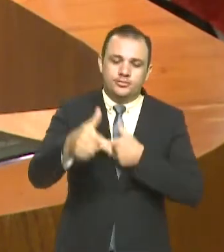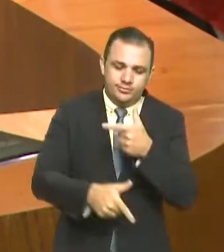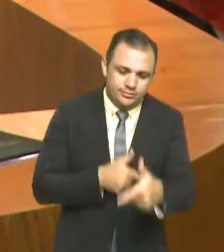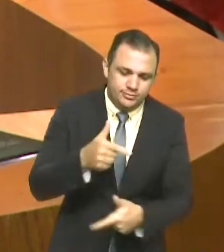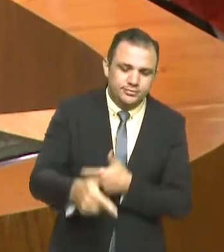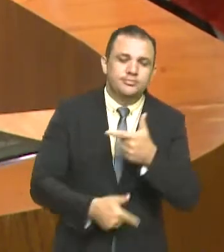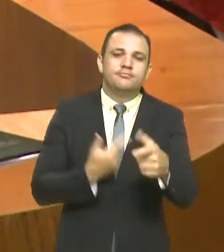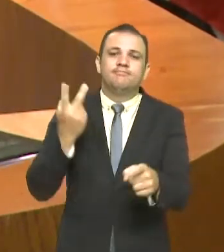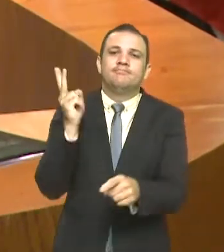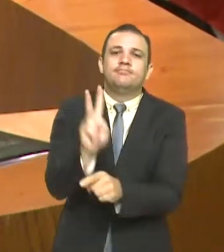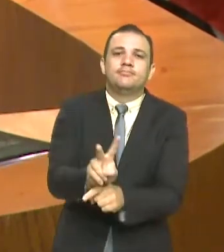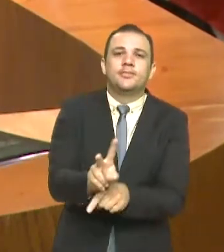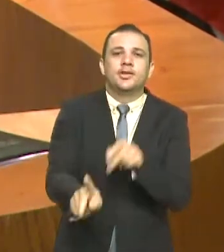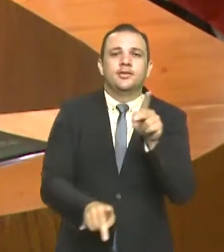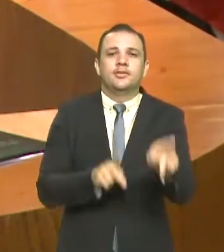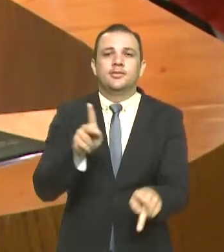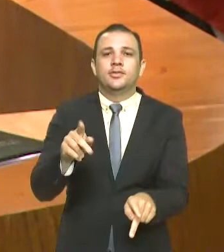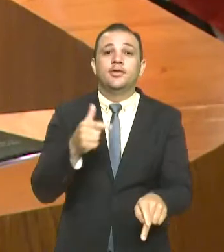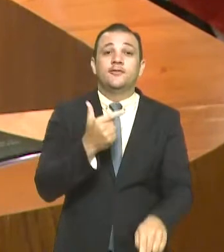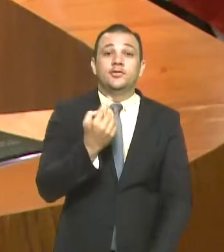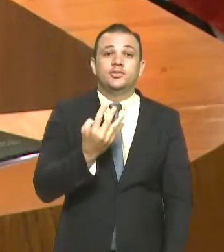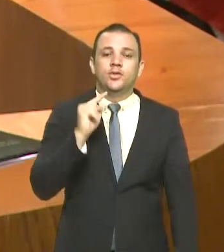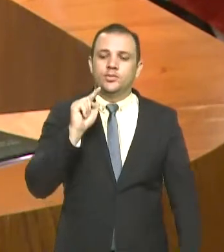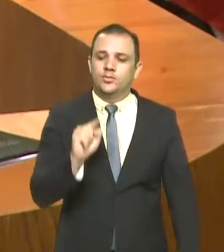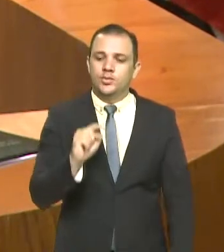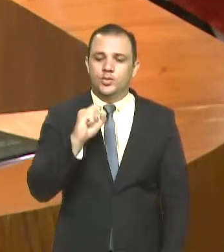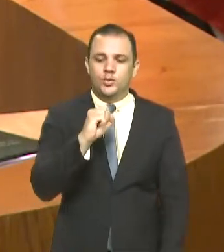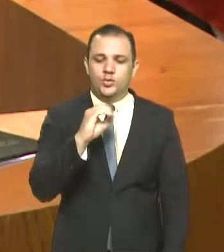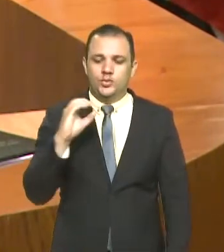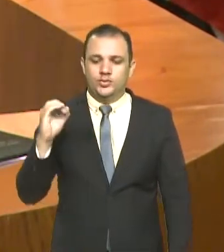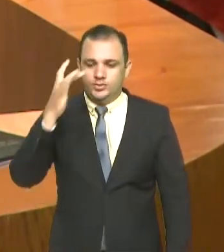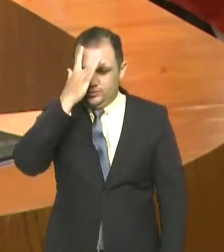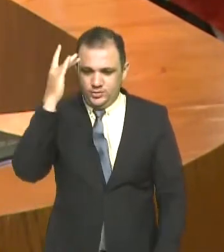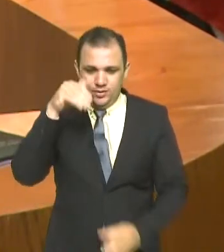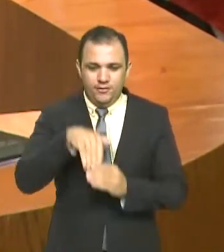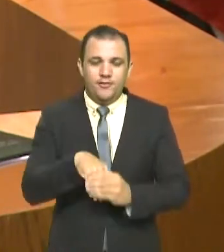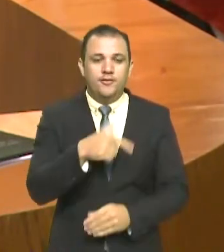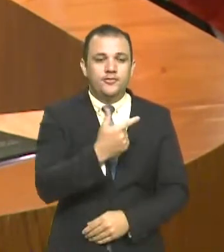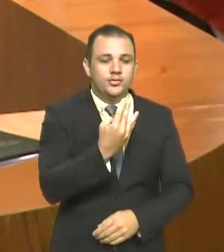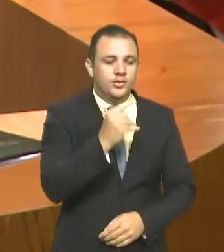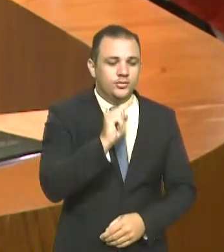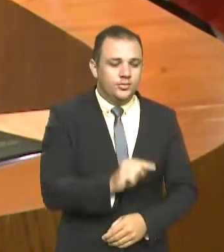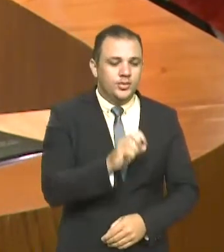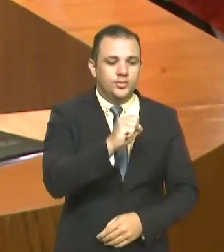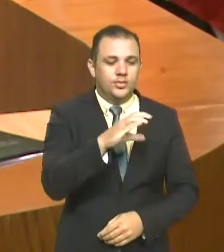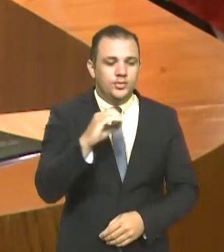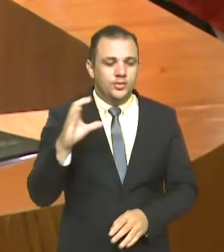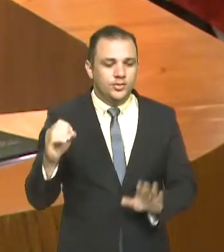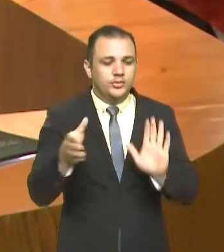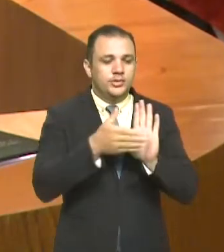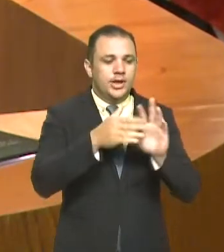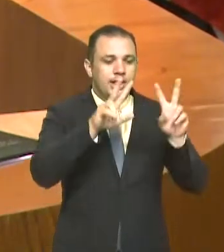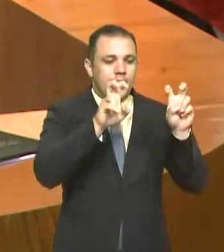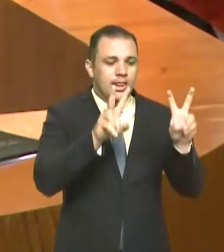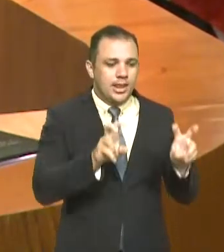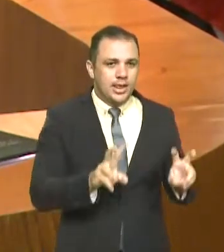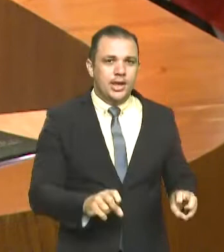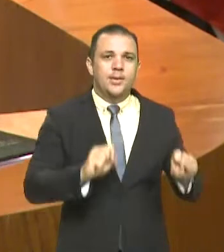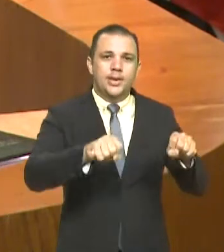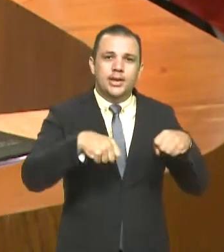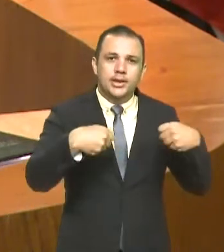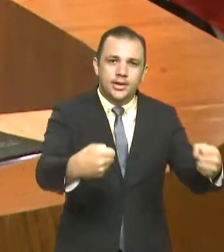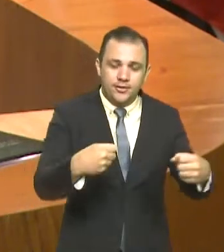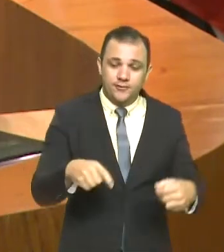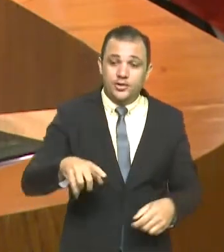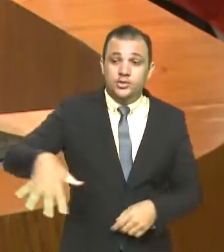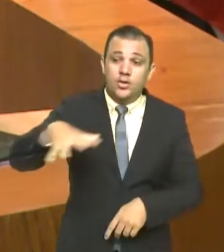São 24.800 votos, 24.800 pautas, 24.800 defesas. A voz do povo vai continuar